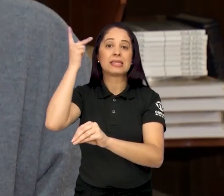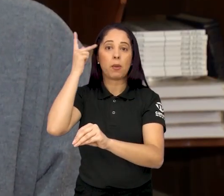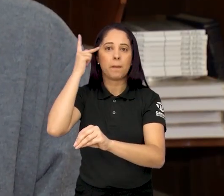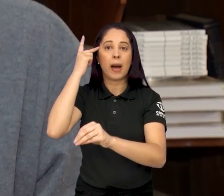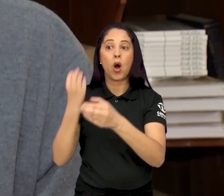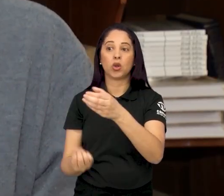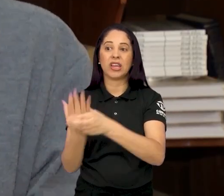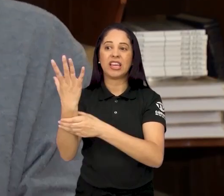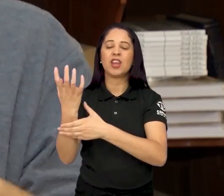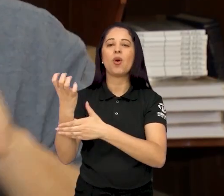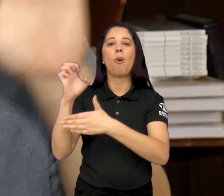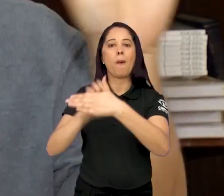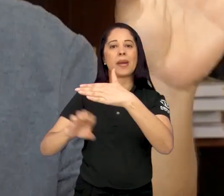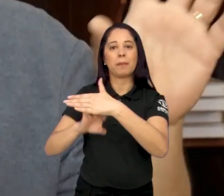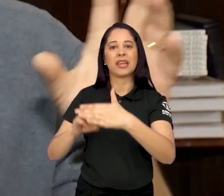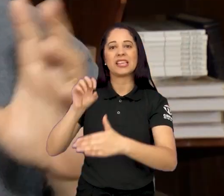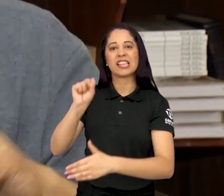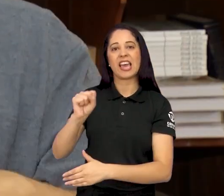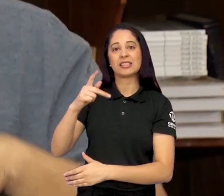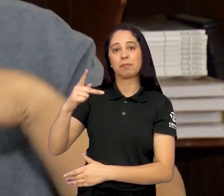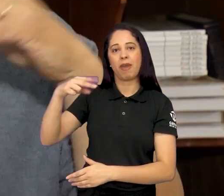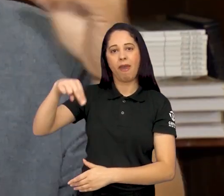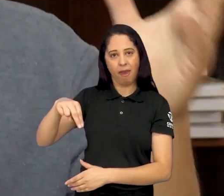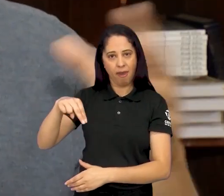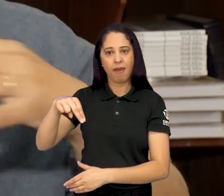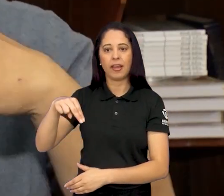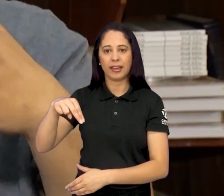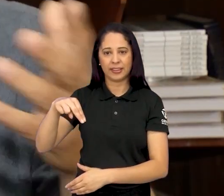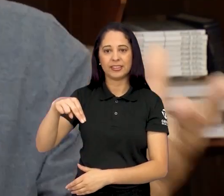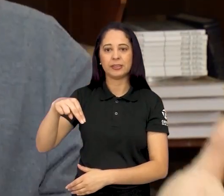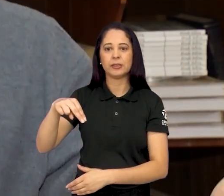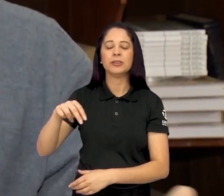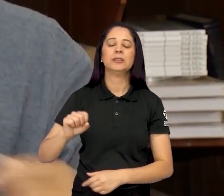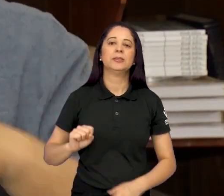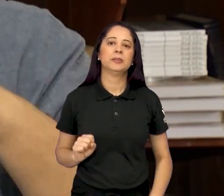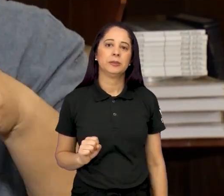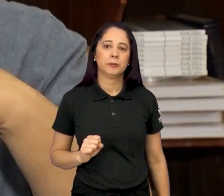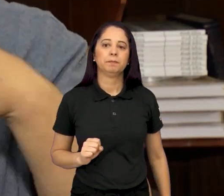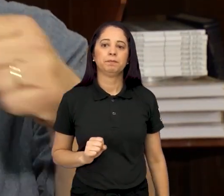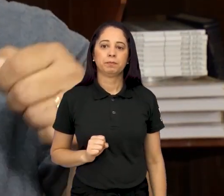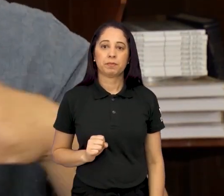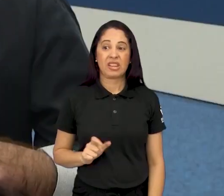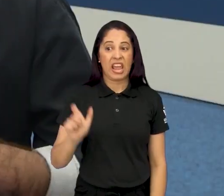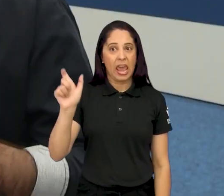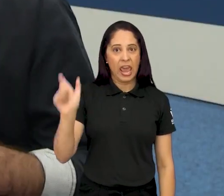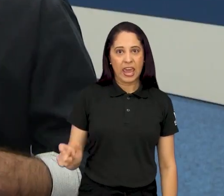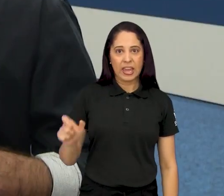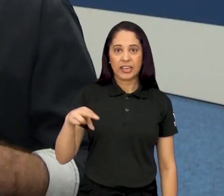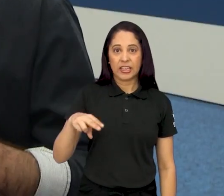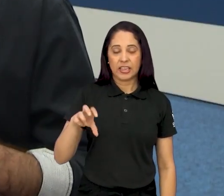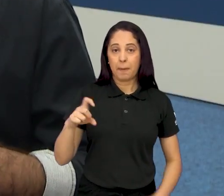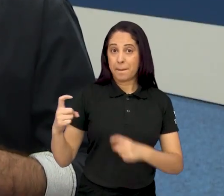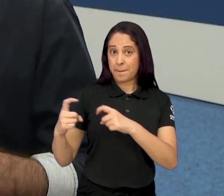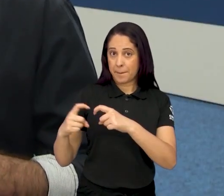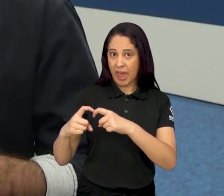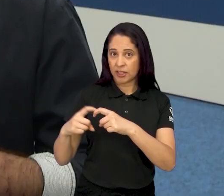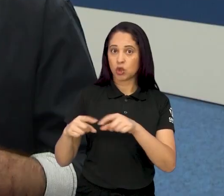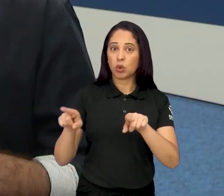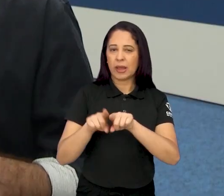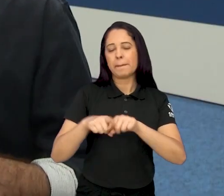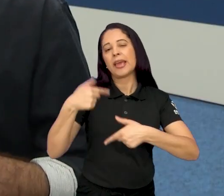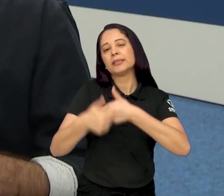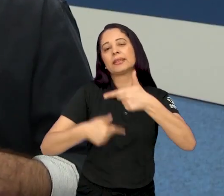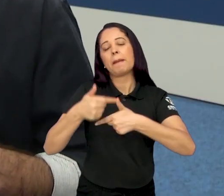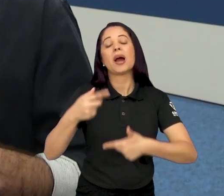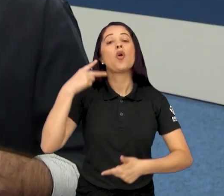a ESPM. Então, uma das pessoas, né? Fora os anônimos que a gente não sabe porque não deixaram registros. Além da medicina, o Dr. Nelson